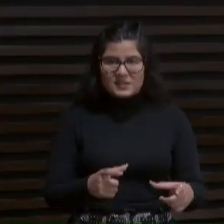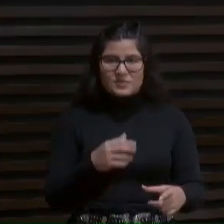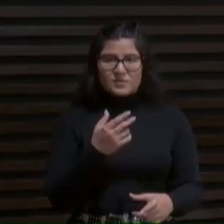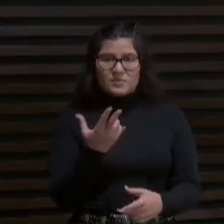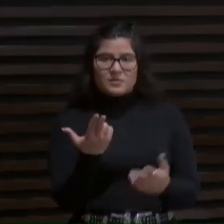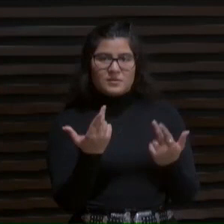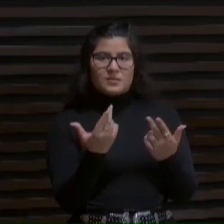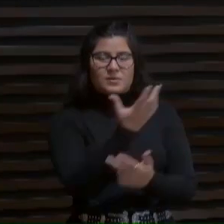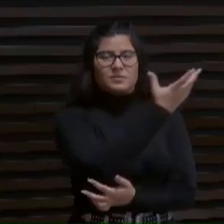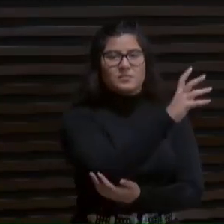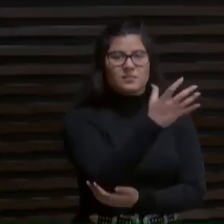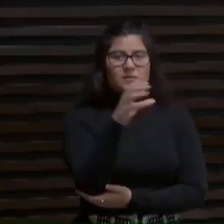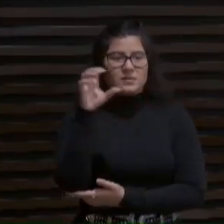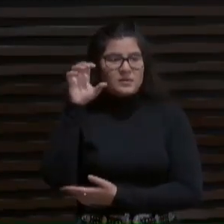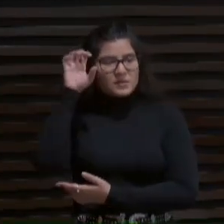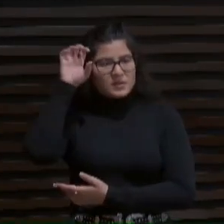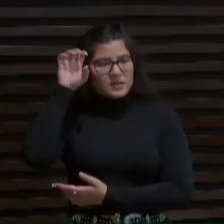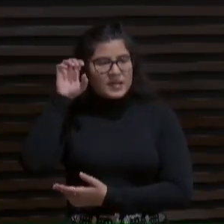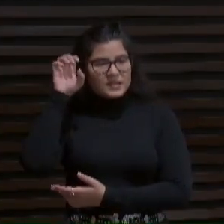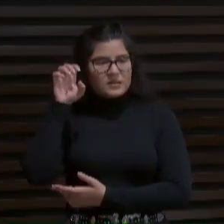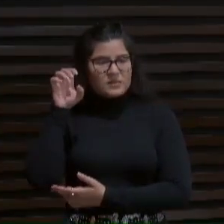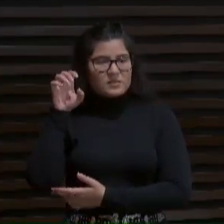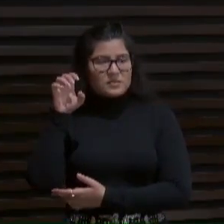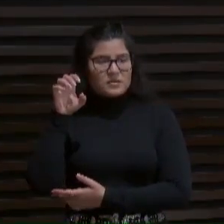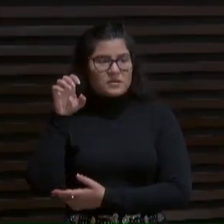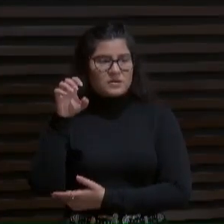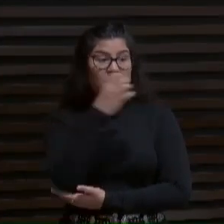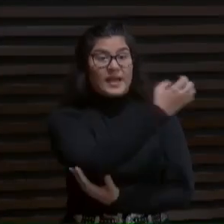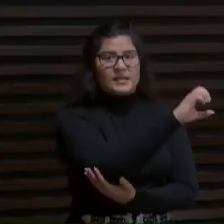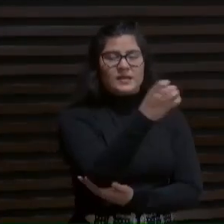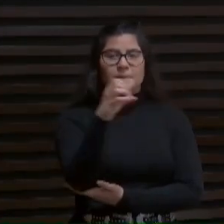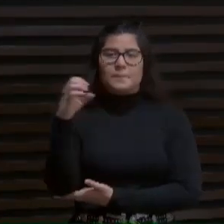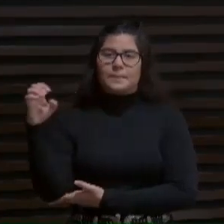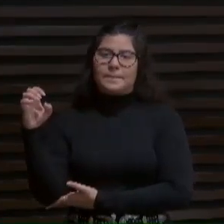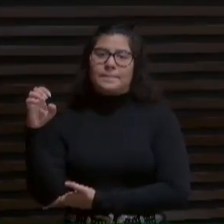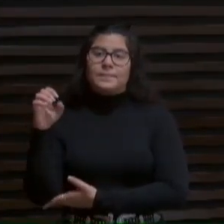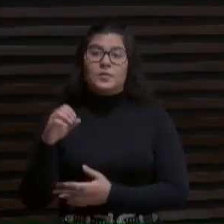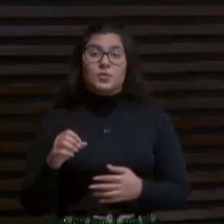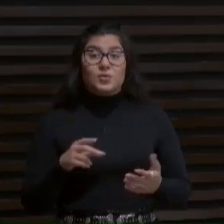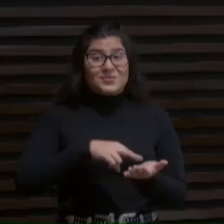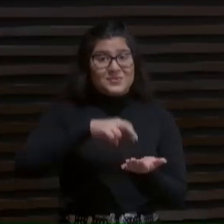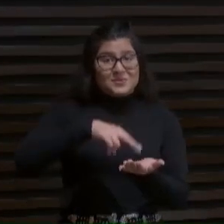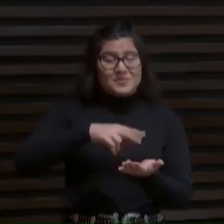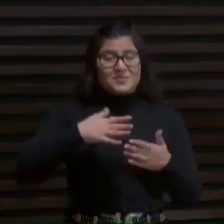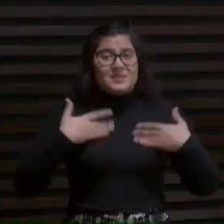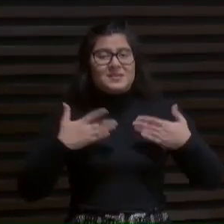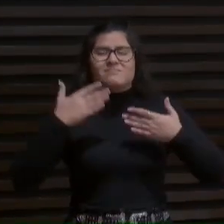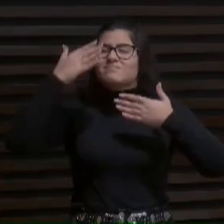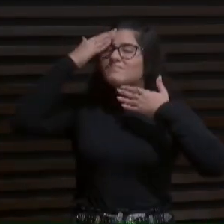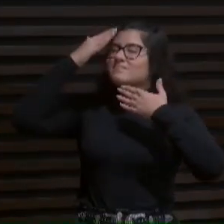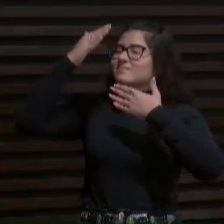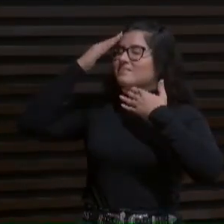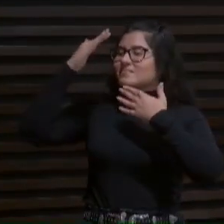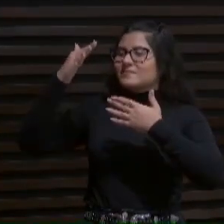seus lugares áridos como o jardim do Senhor, e ali haverá júbilo e alegria, e ações de graças,